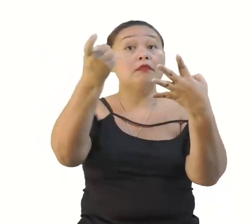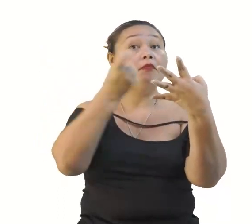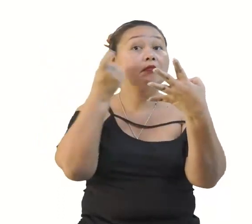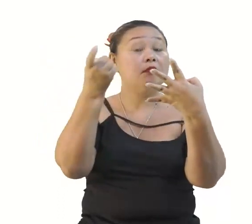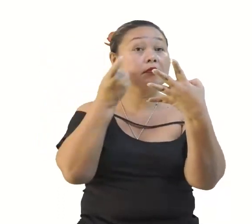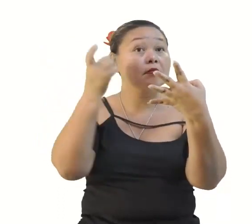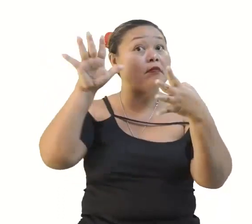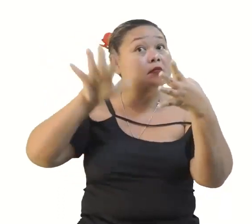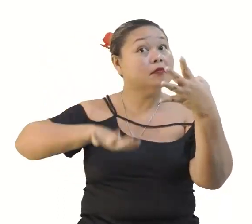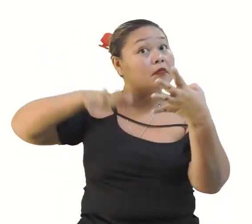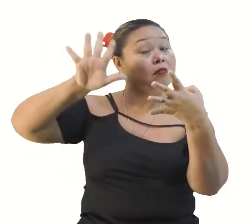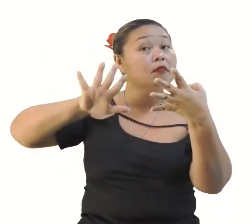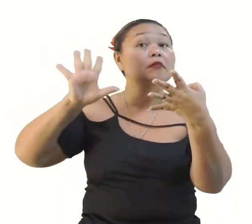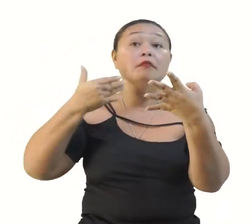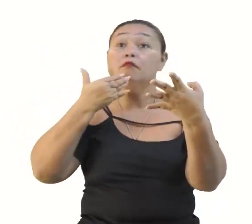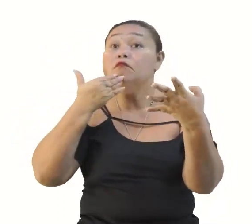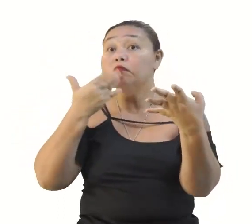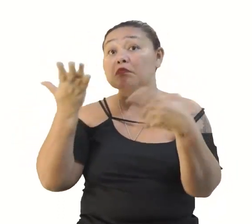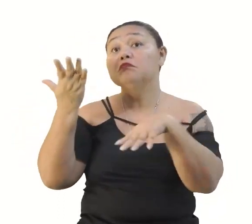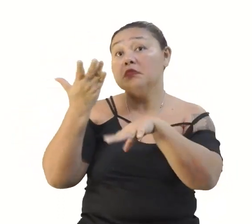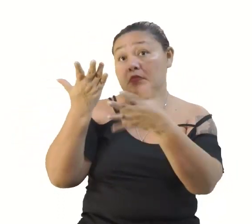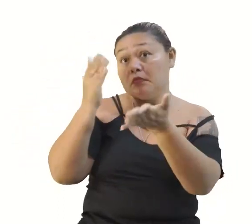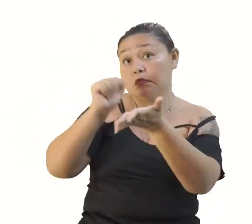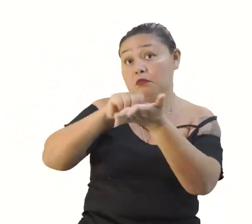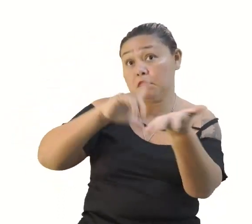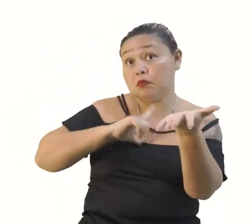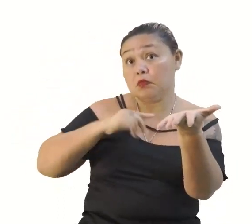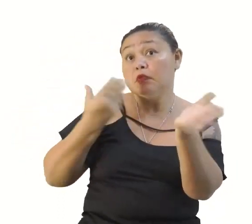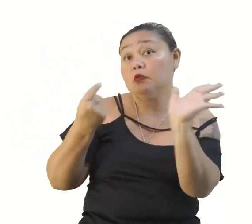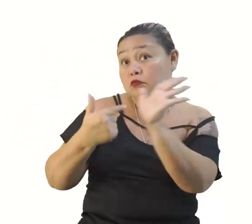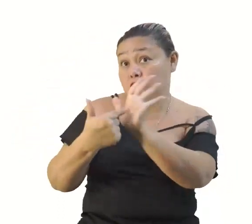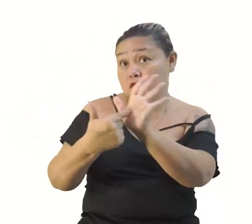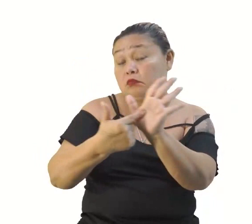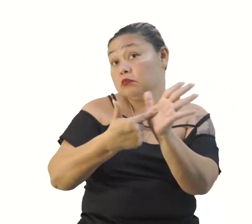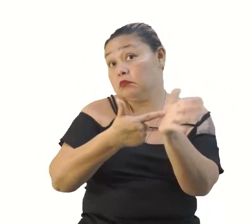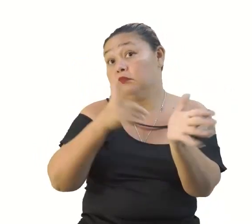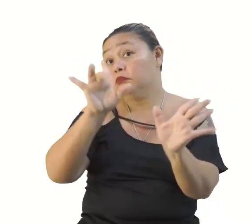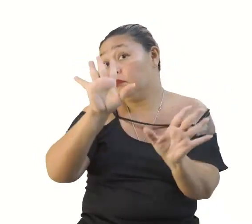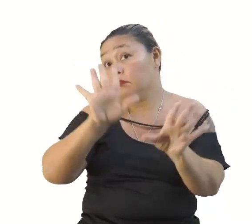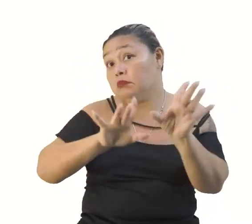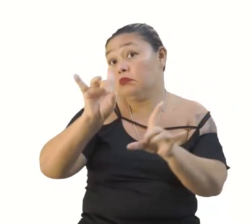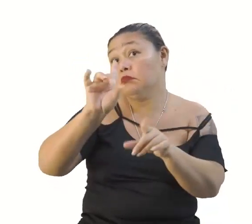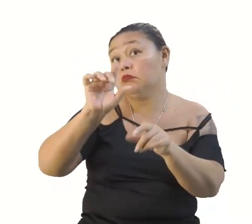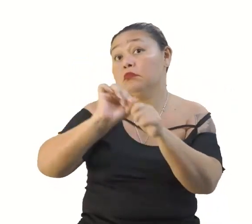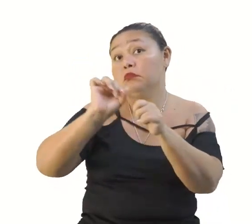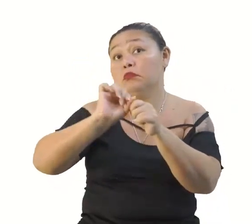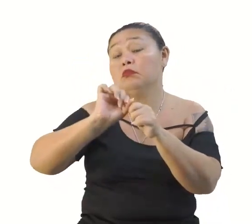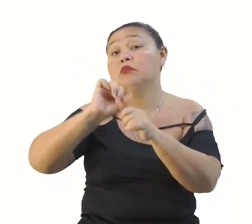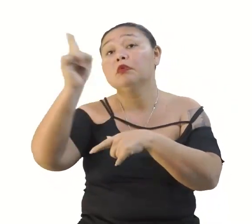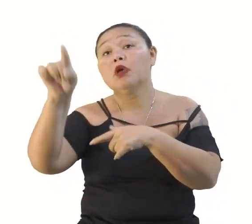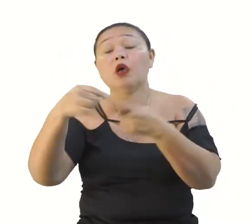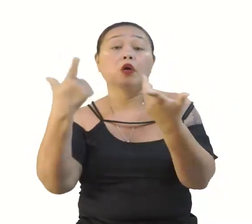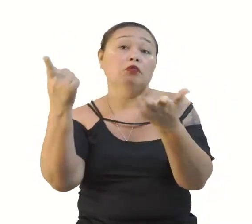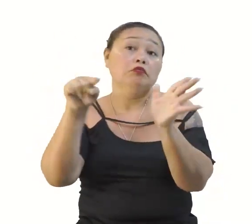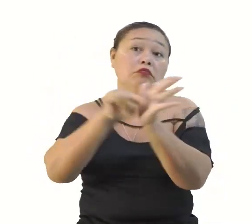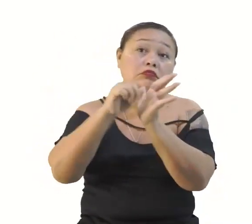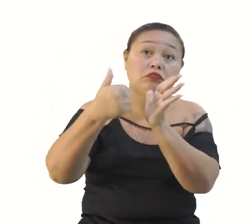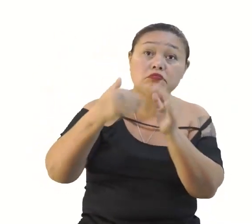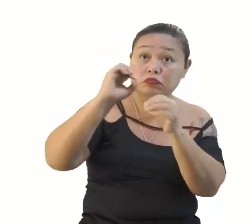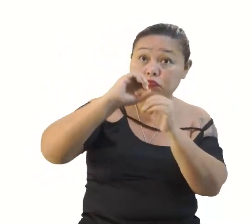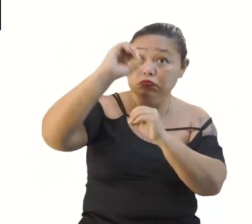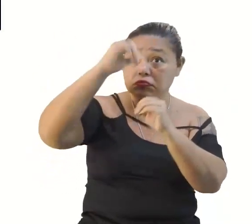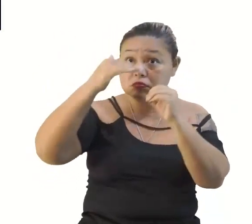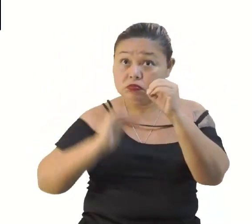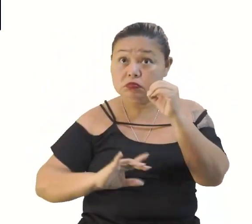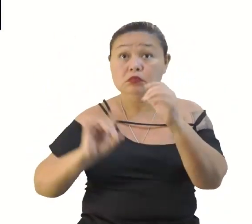Às vezes o exercício já dá. Já dá. Né? Mas se não der, você determina aí dois negativos, o 0 e 2 positivos. Isso.